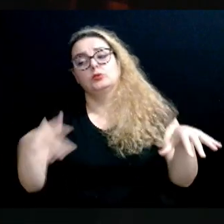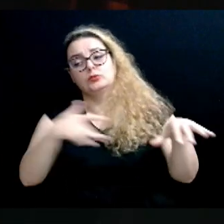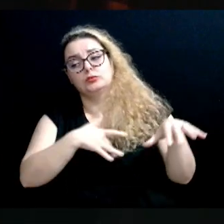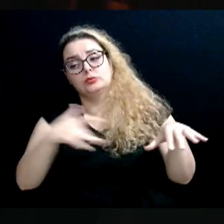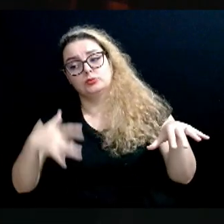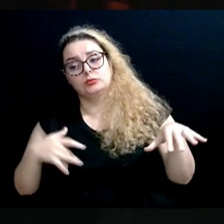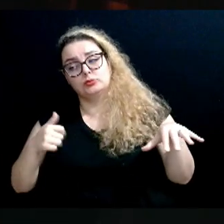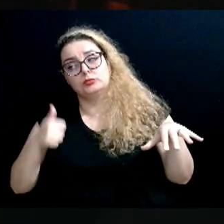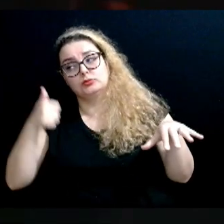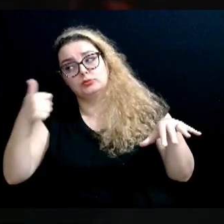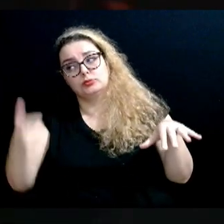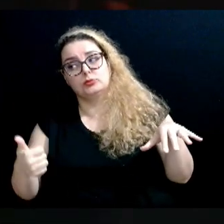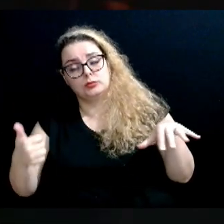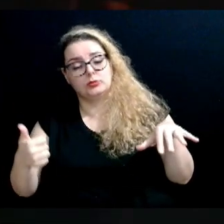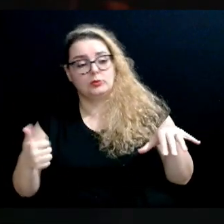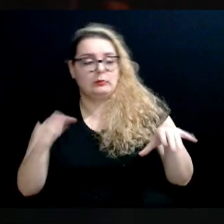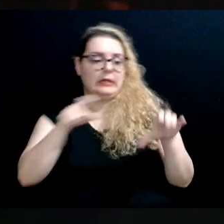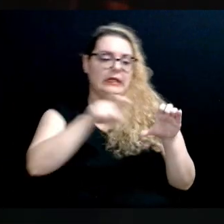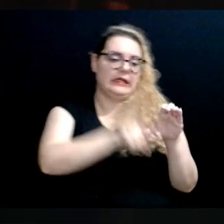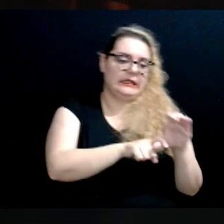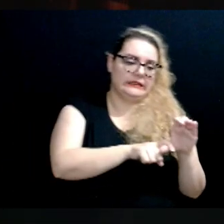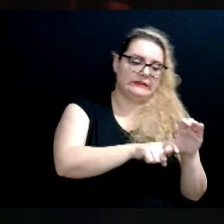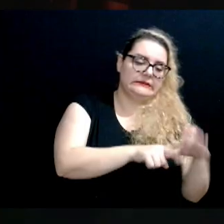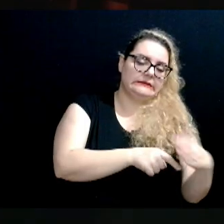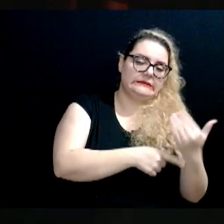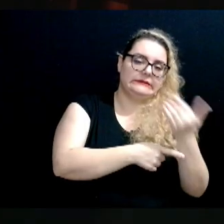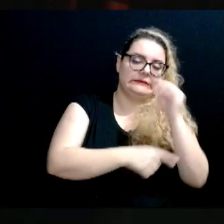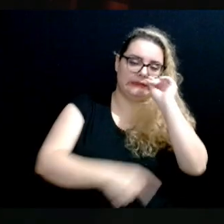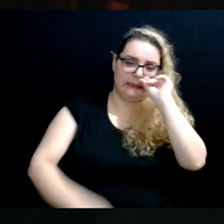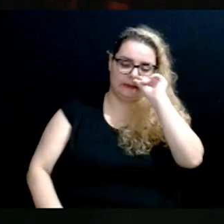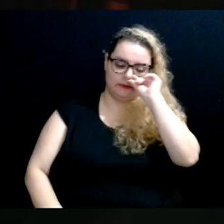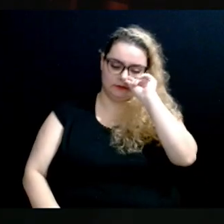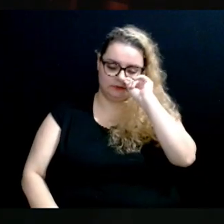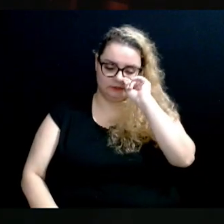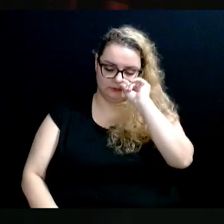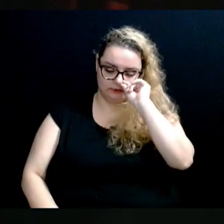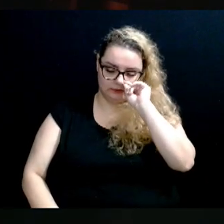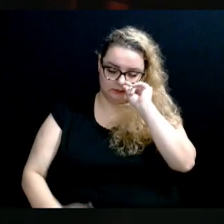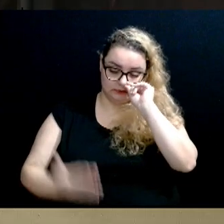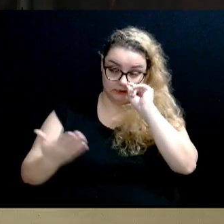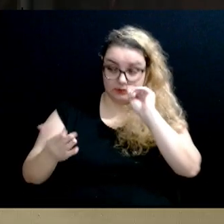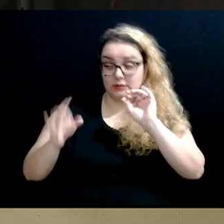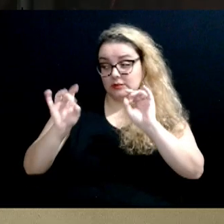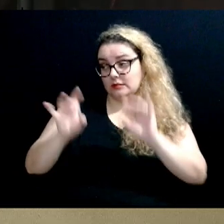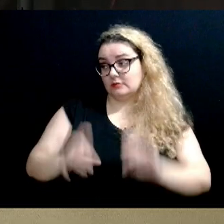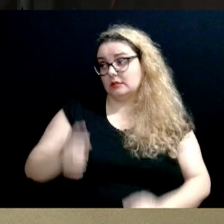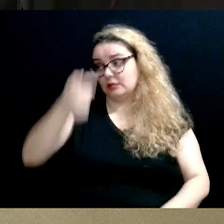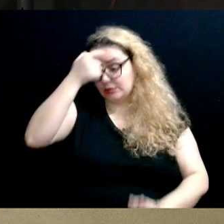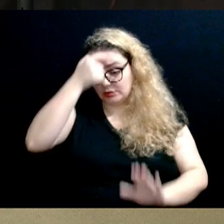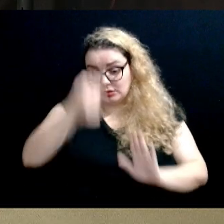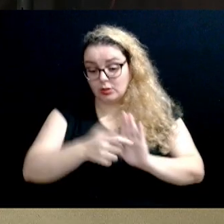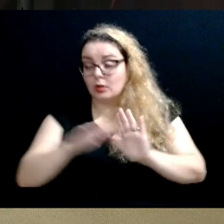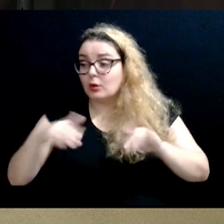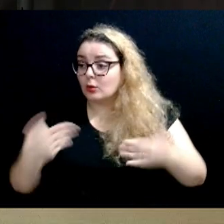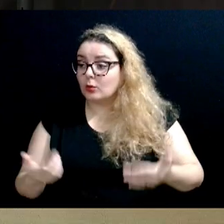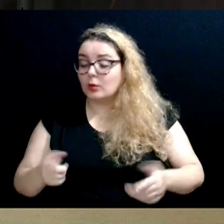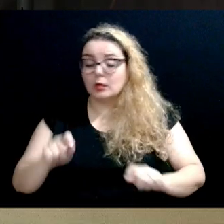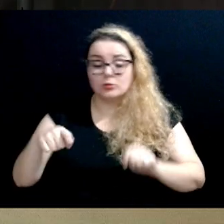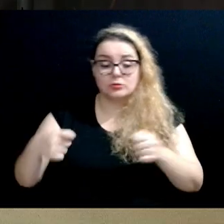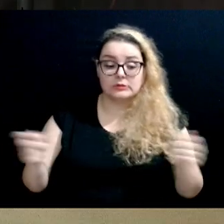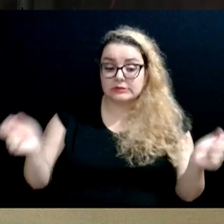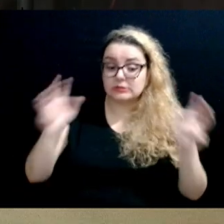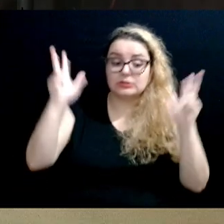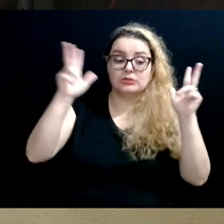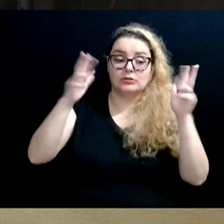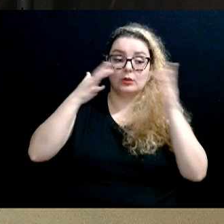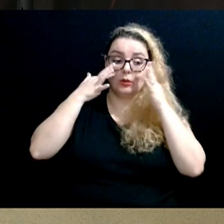dependência tecnológica. Você, como especialista em IA, quais os sinais de alerta mais chamam atenção